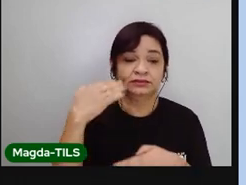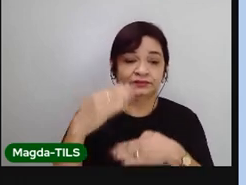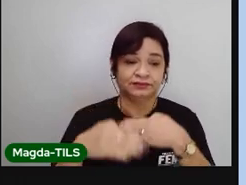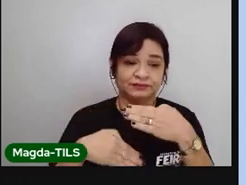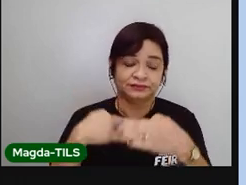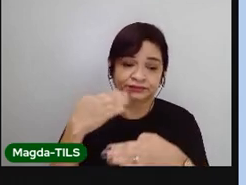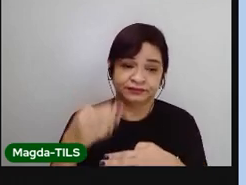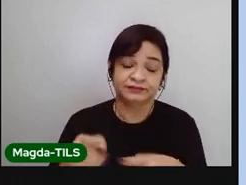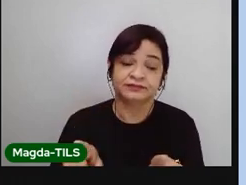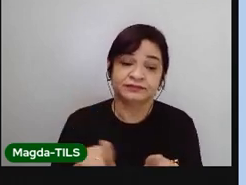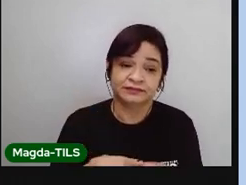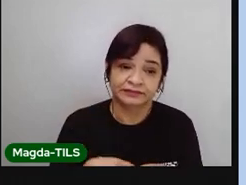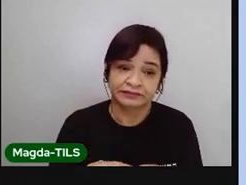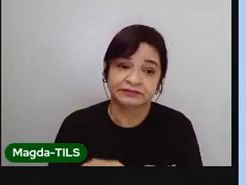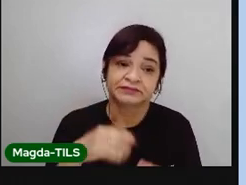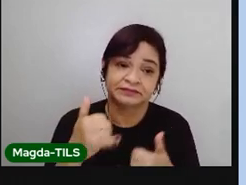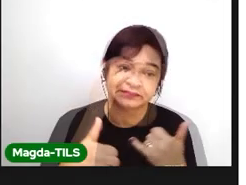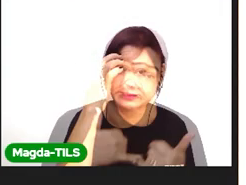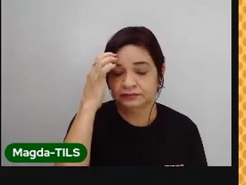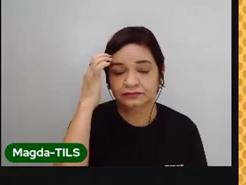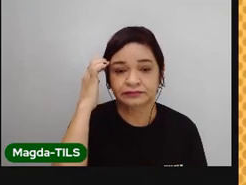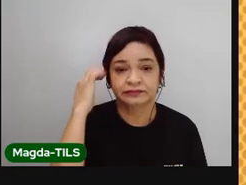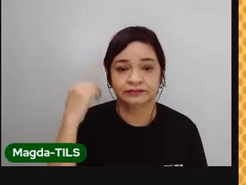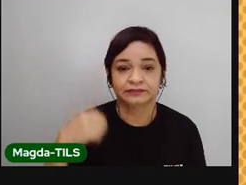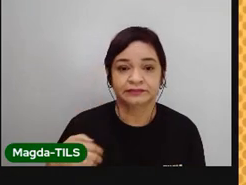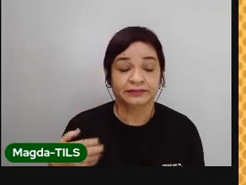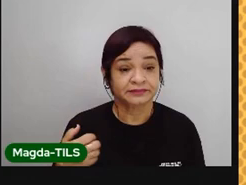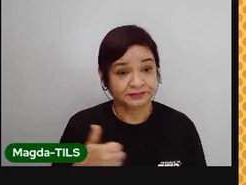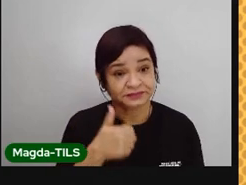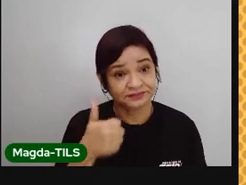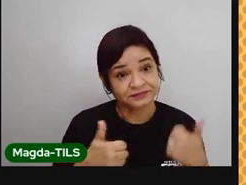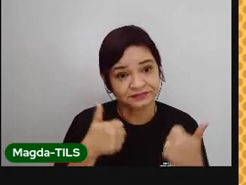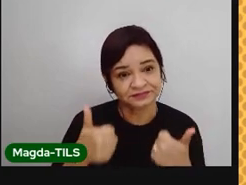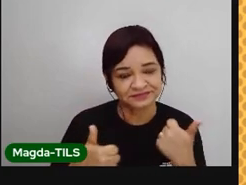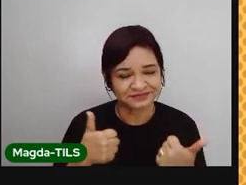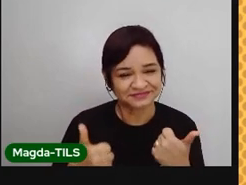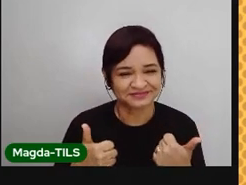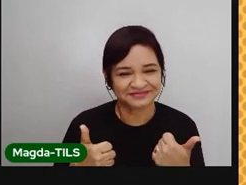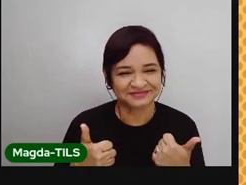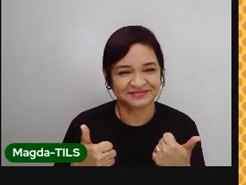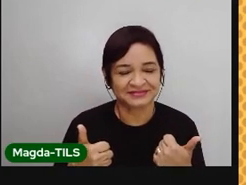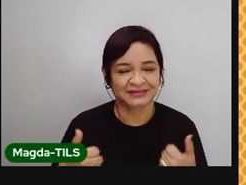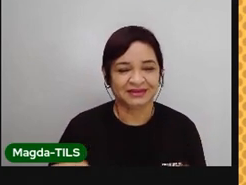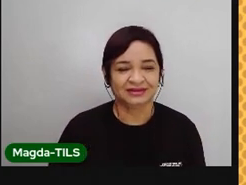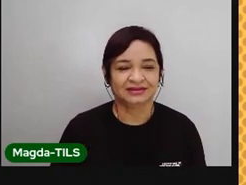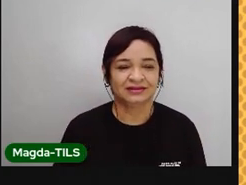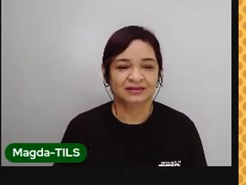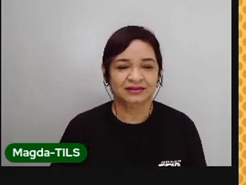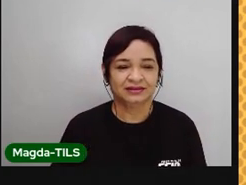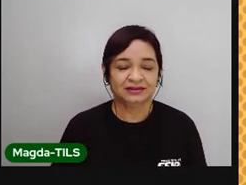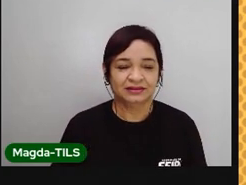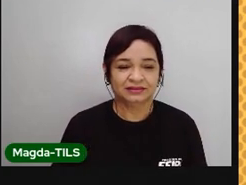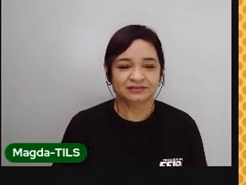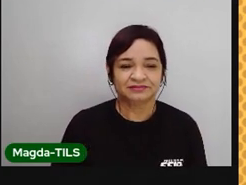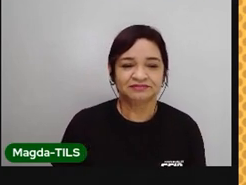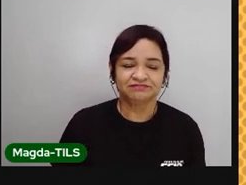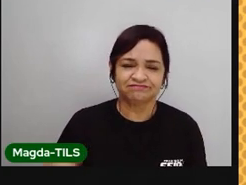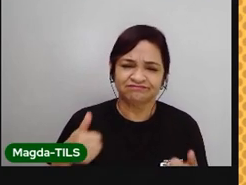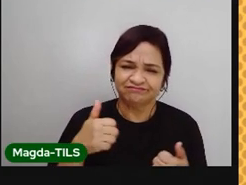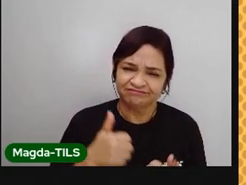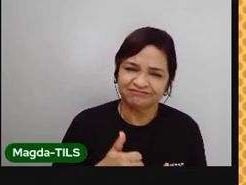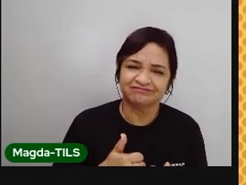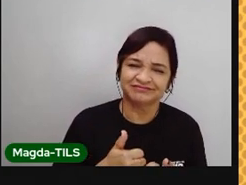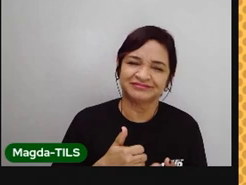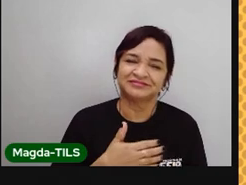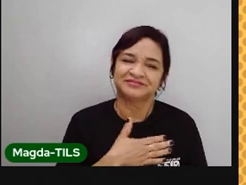umas brincadeirinhas aí no meio, tá bom? E aí, pessoal, gostaram da aula até aqui? Espero que vocês curtam aí esse